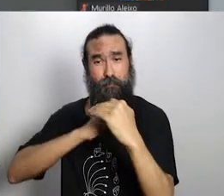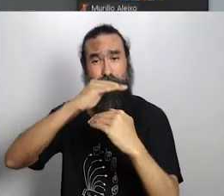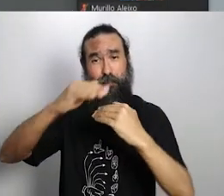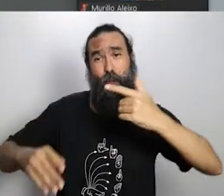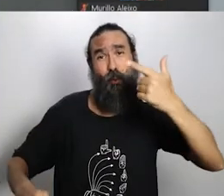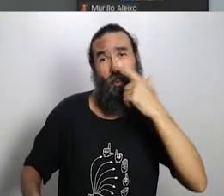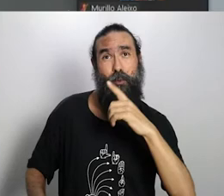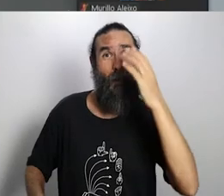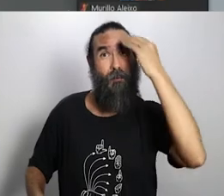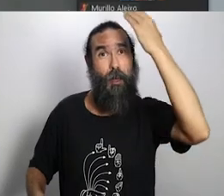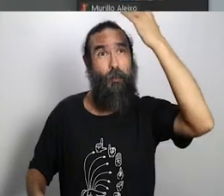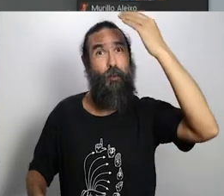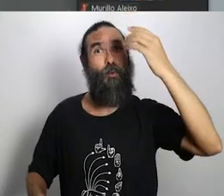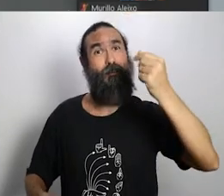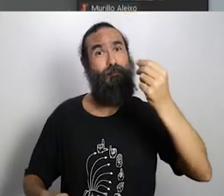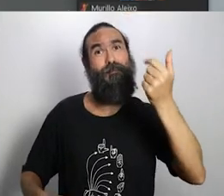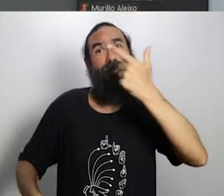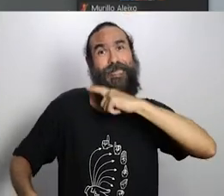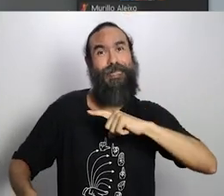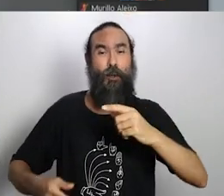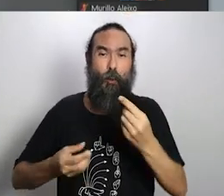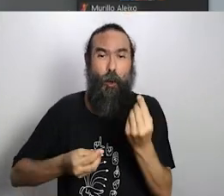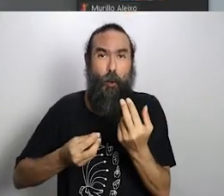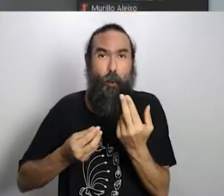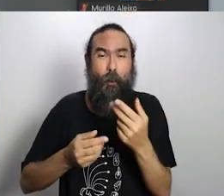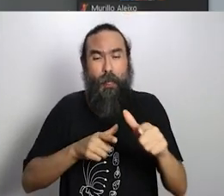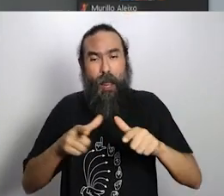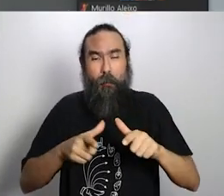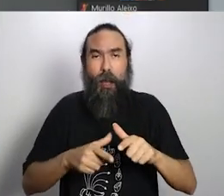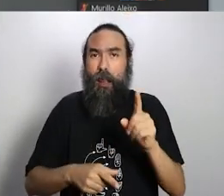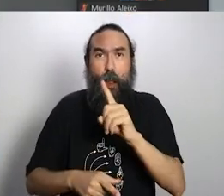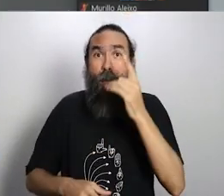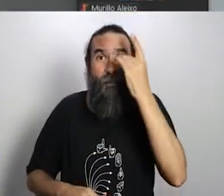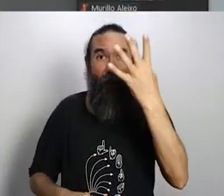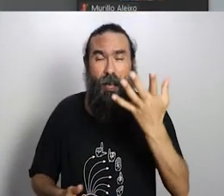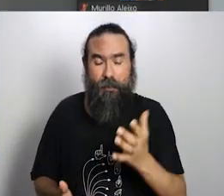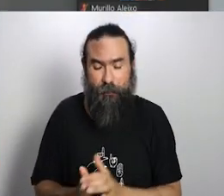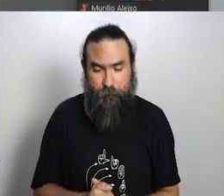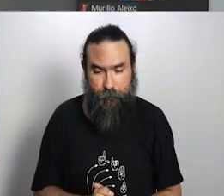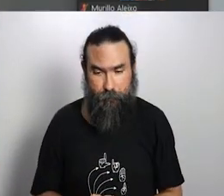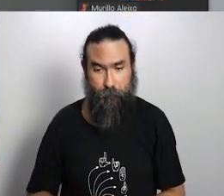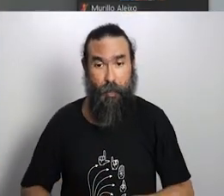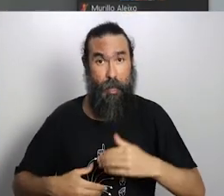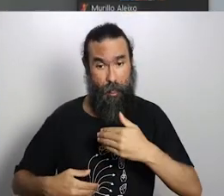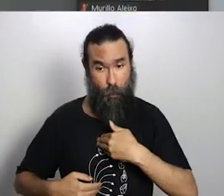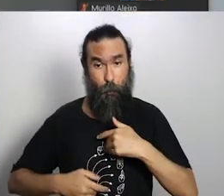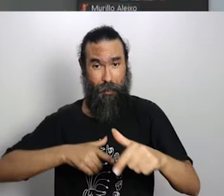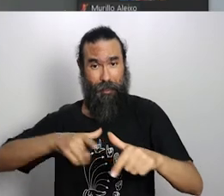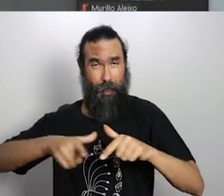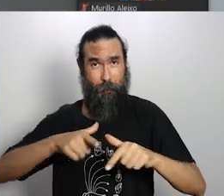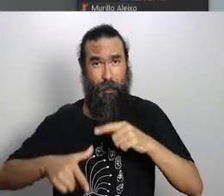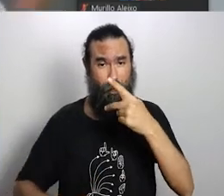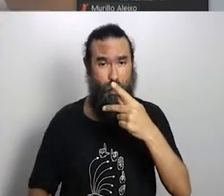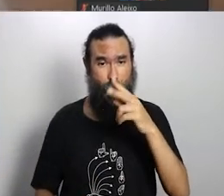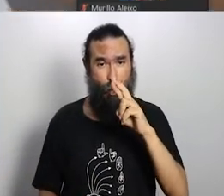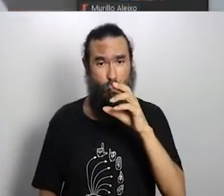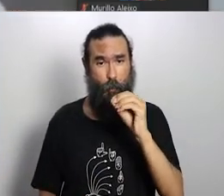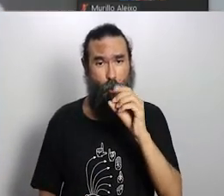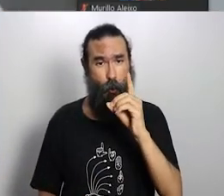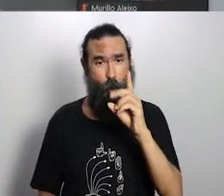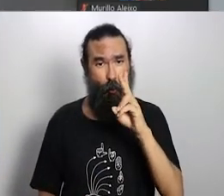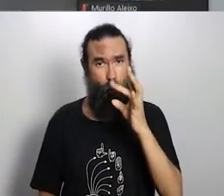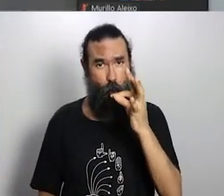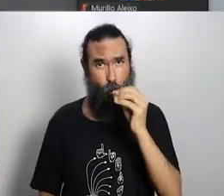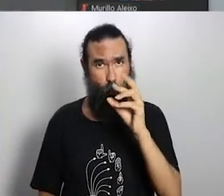como produtor, a gente tem que se apossar da técnica, né? E da tecnologia. Da técnica, que eu digo, é você apresentar no